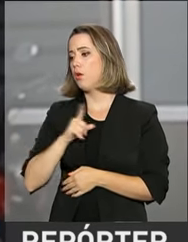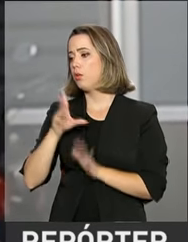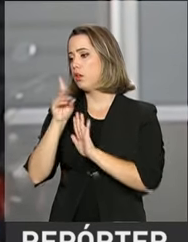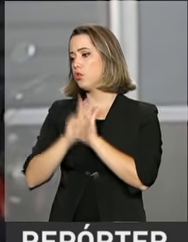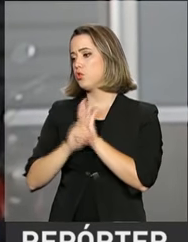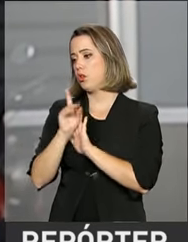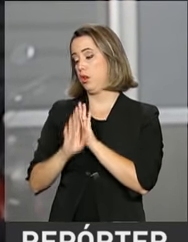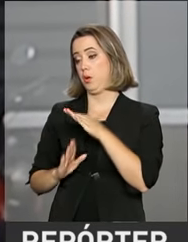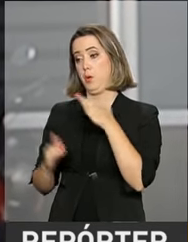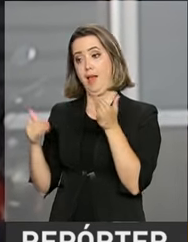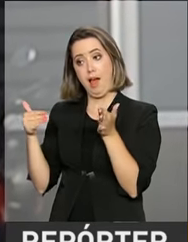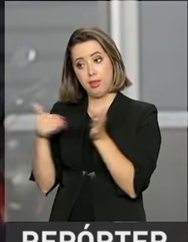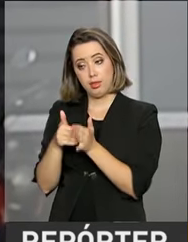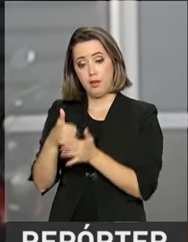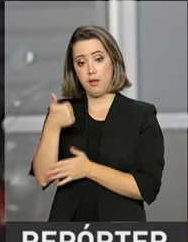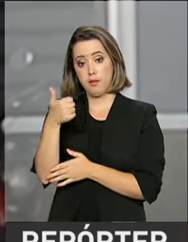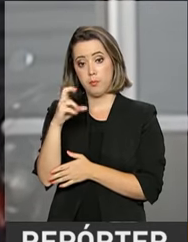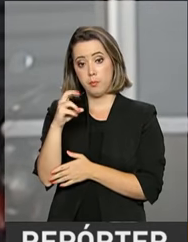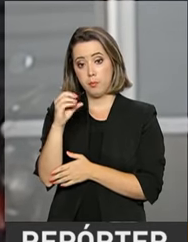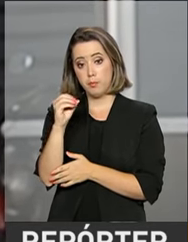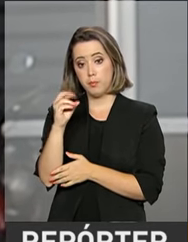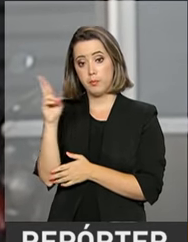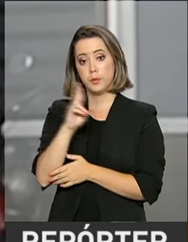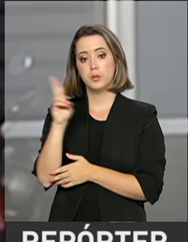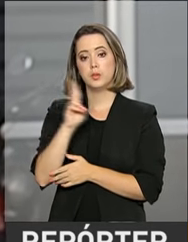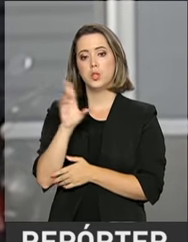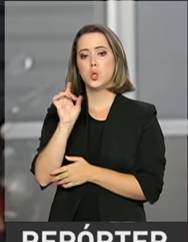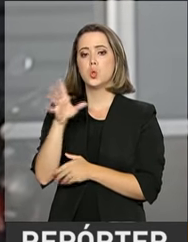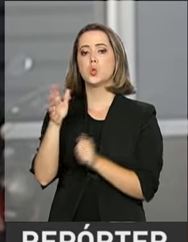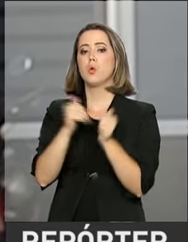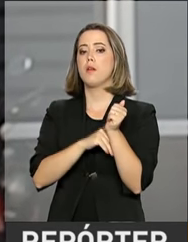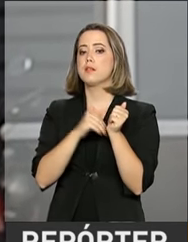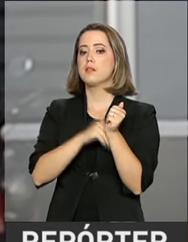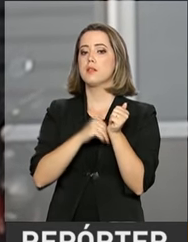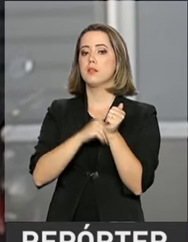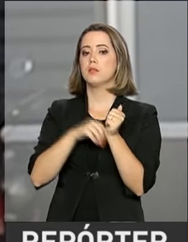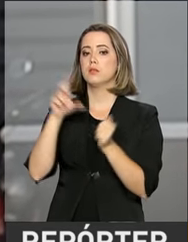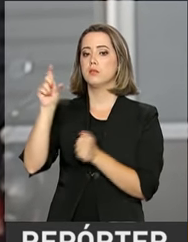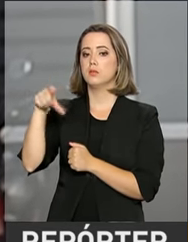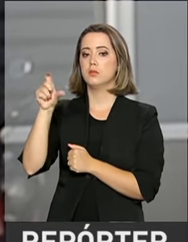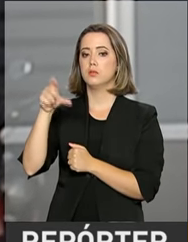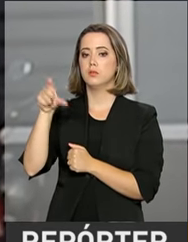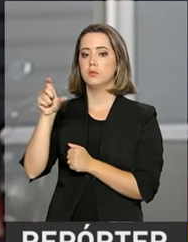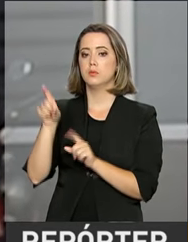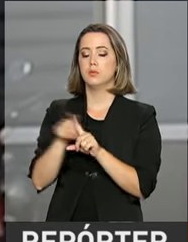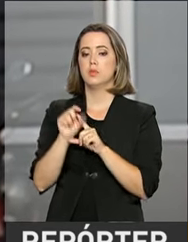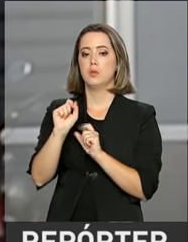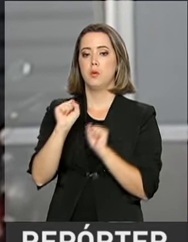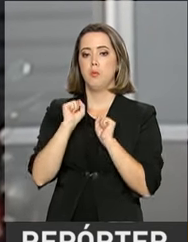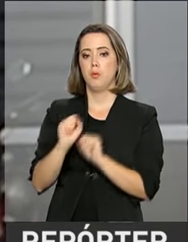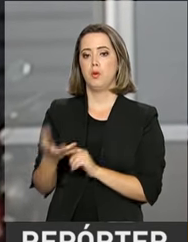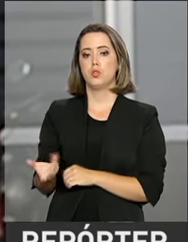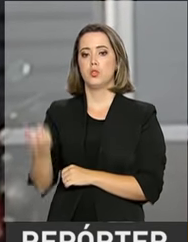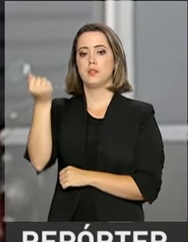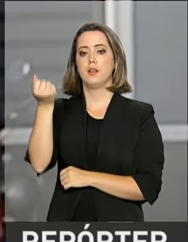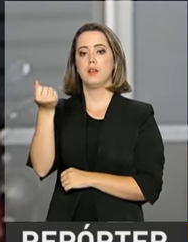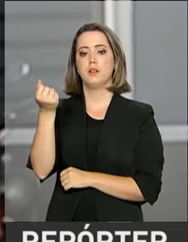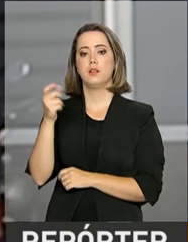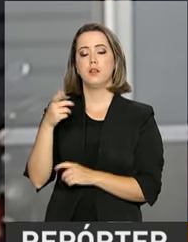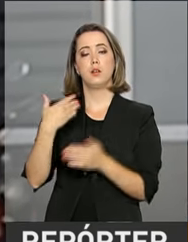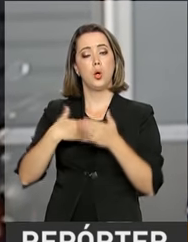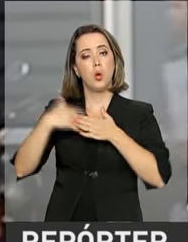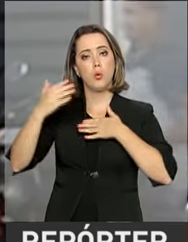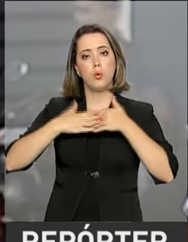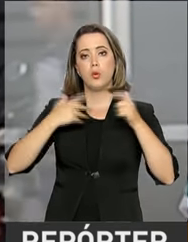até 1.500 reais apenas com a senha do cartão do cidadão não precisa do plástico ele pode sacar em qualquer terminal